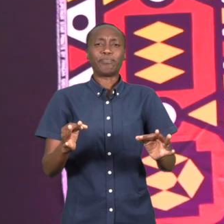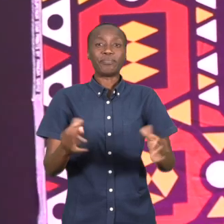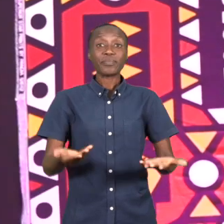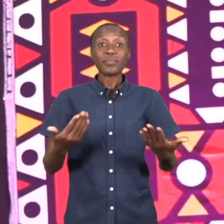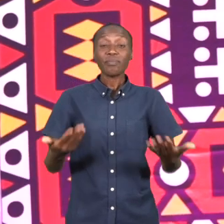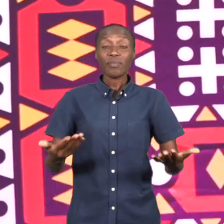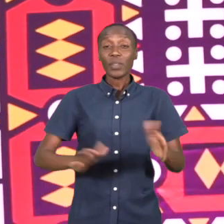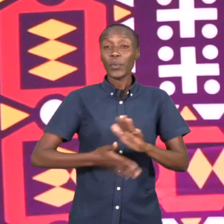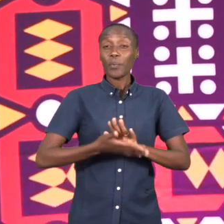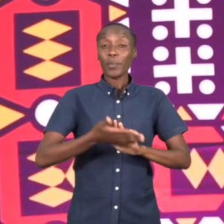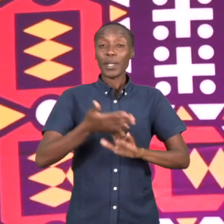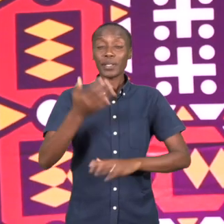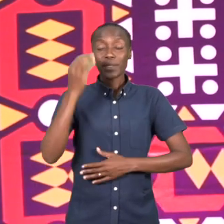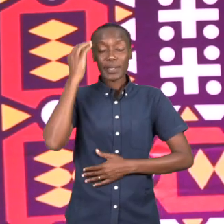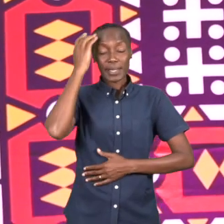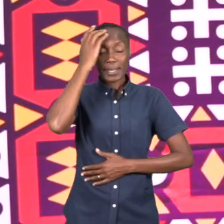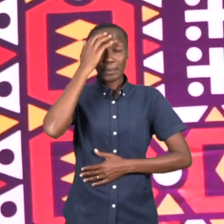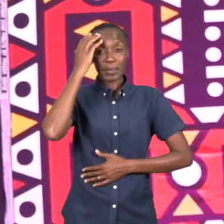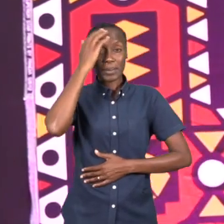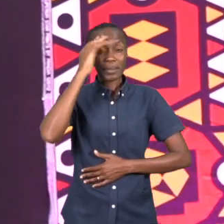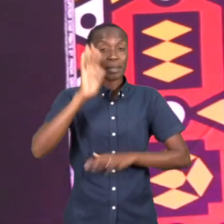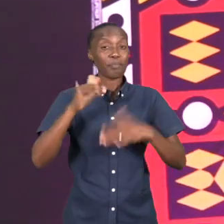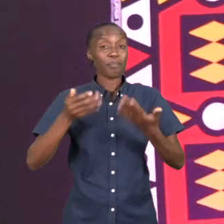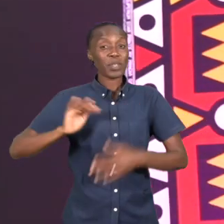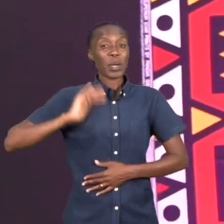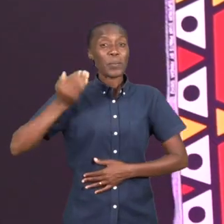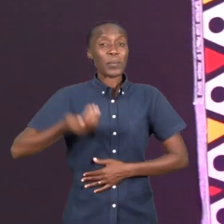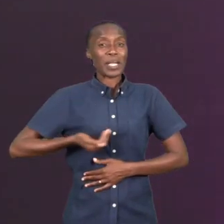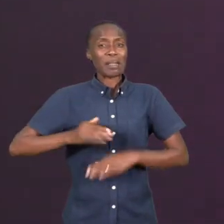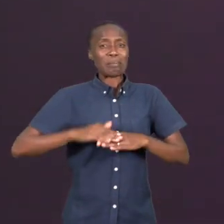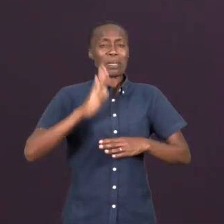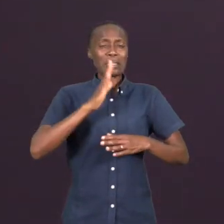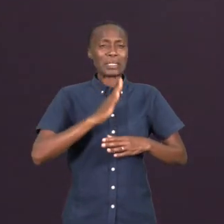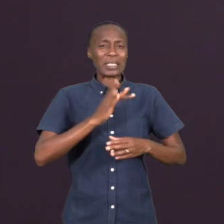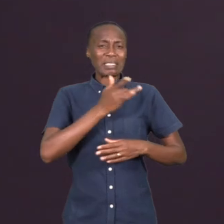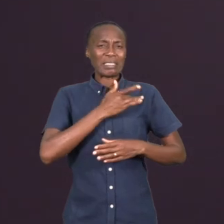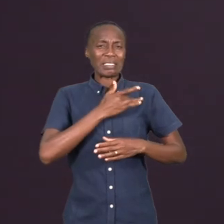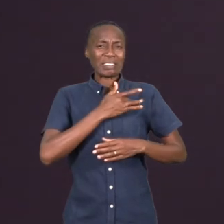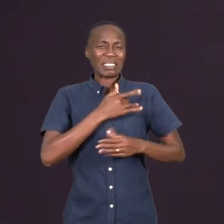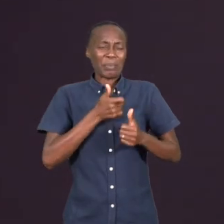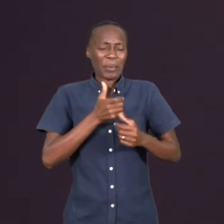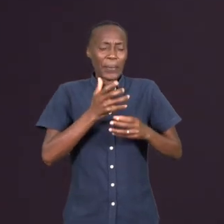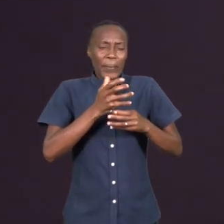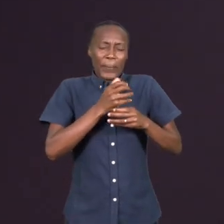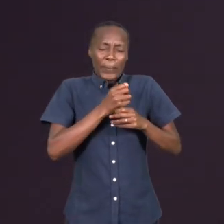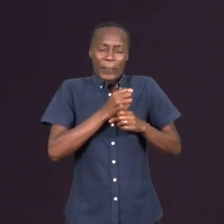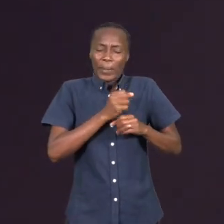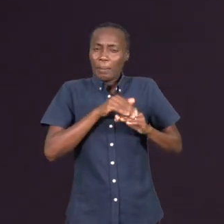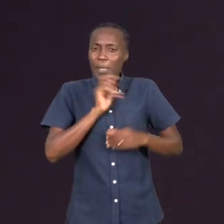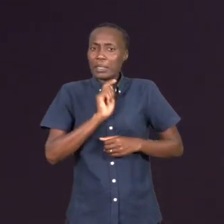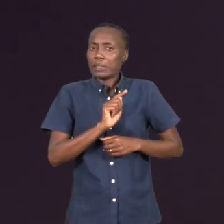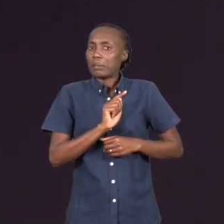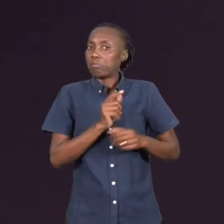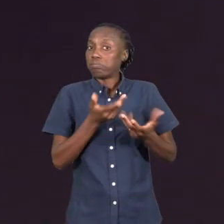Mas e se nós começarmos a pensar nas mulheres que são ainda mais oprimidas nesses aspectos e simplesmente não